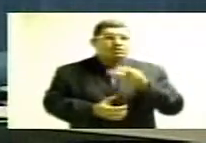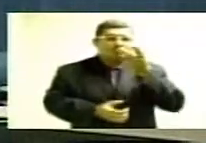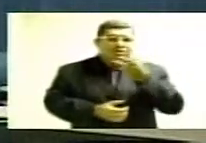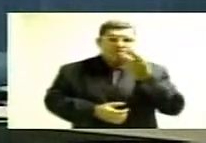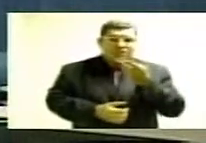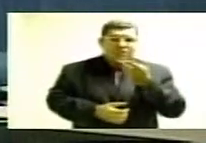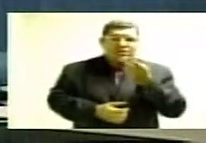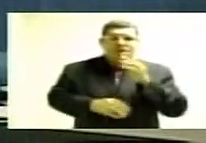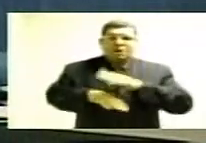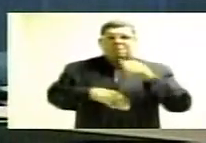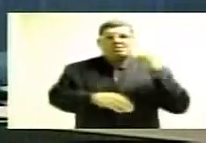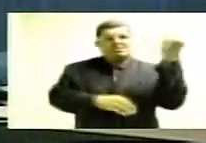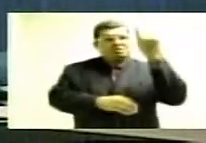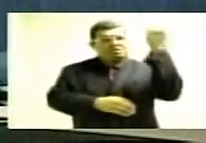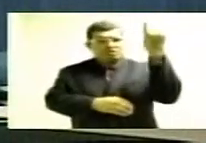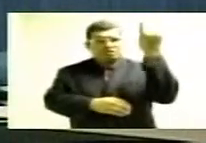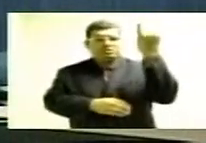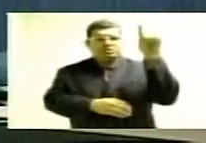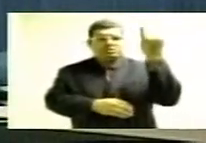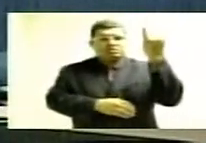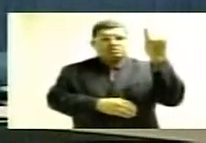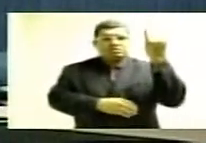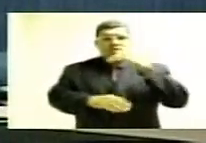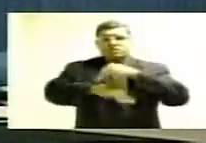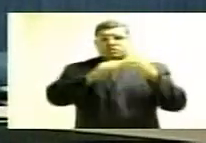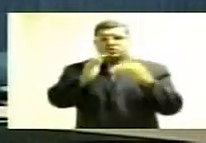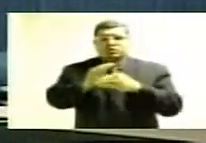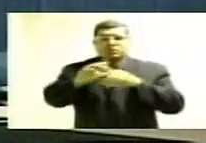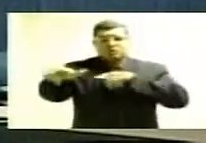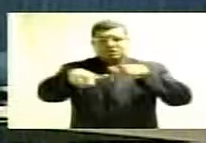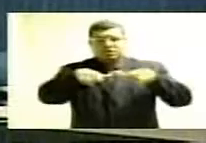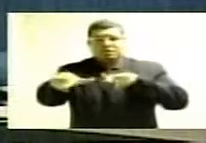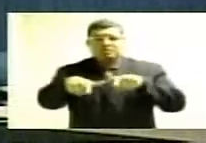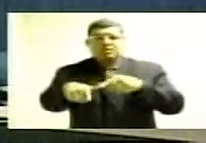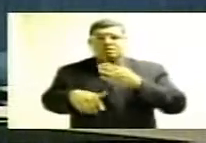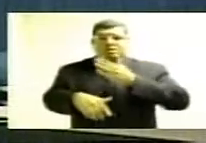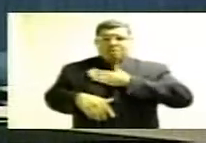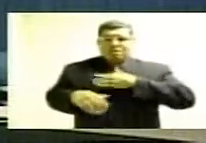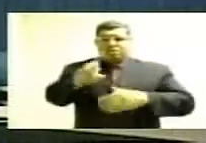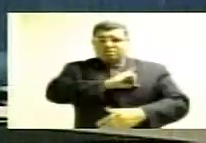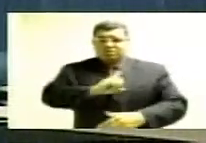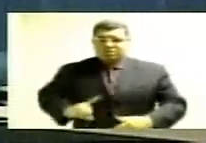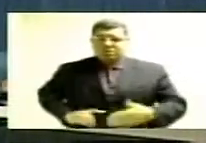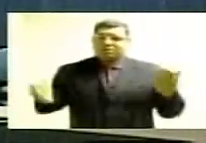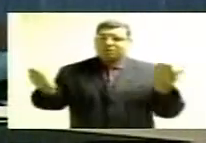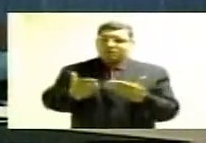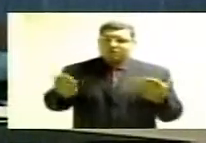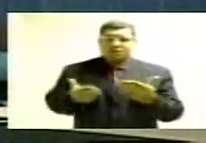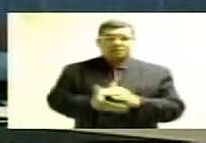reputo o mais importante de todo o exercício do meu mandato de deputado estadual até